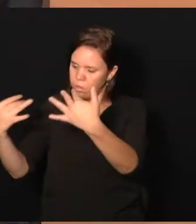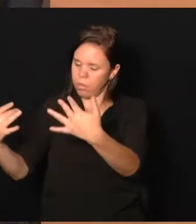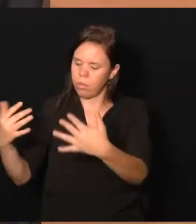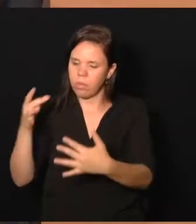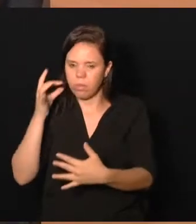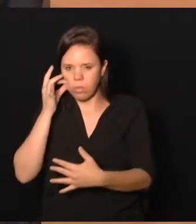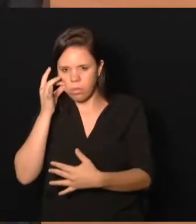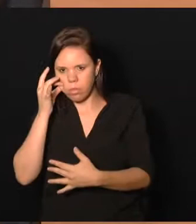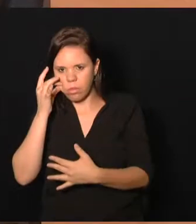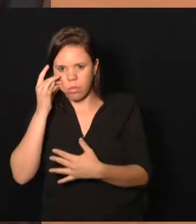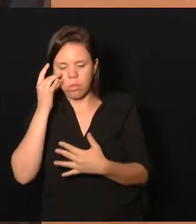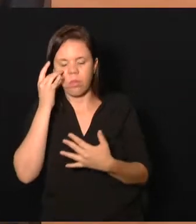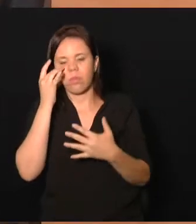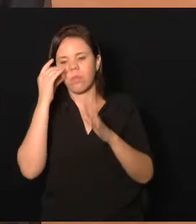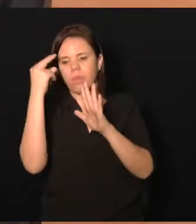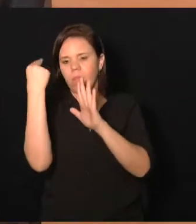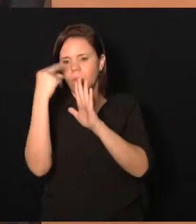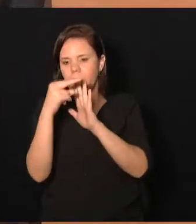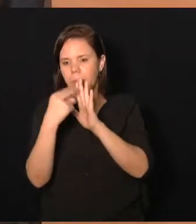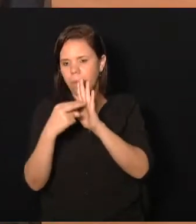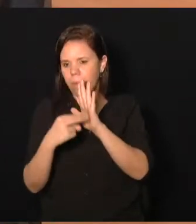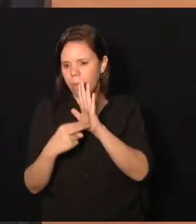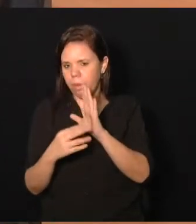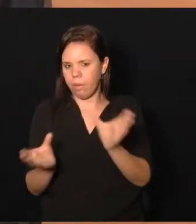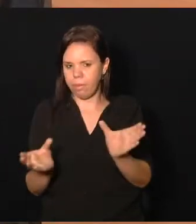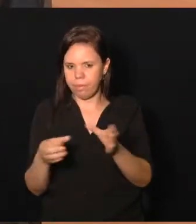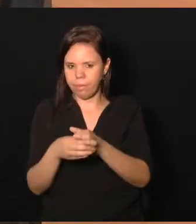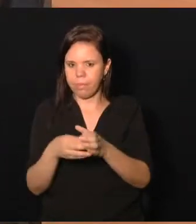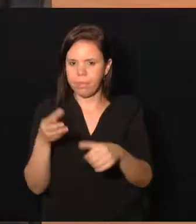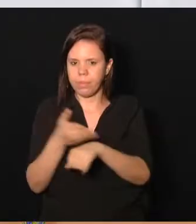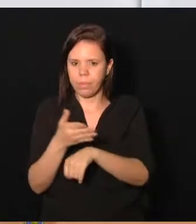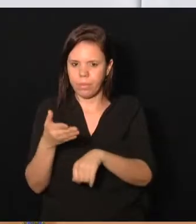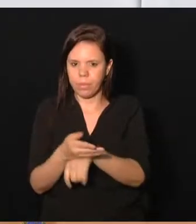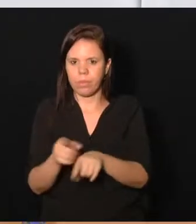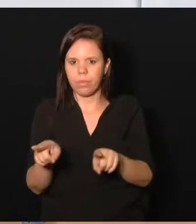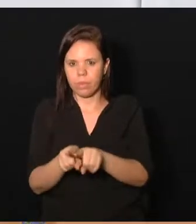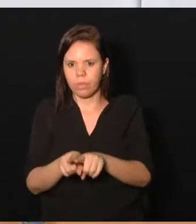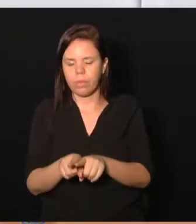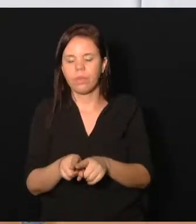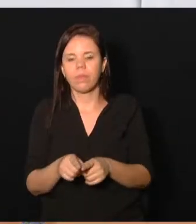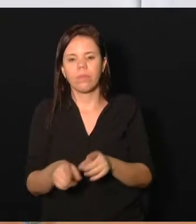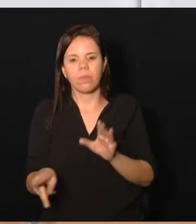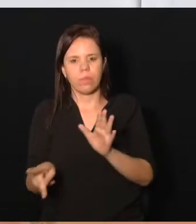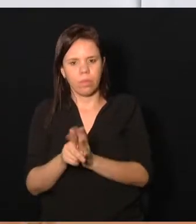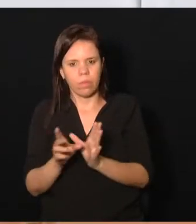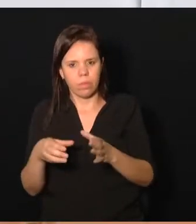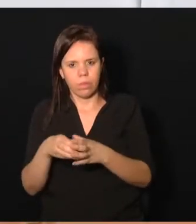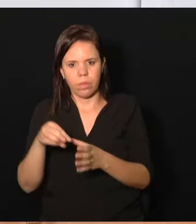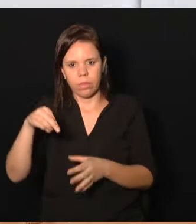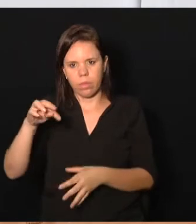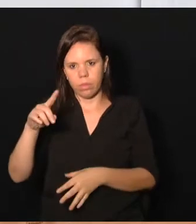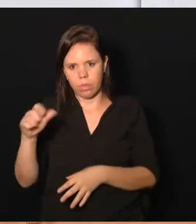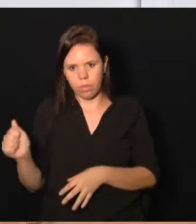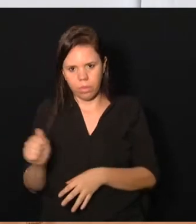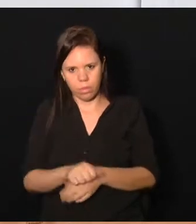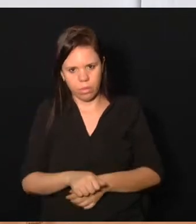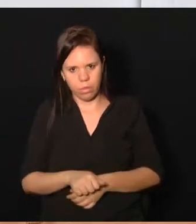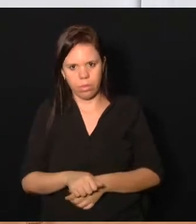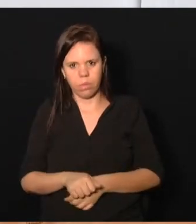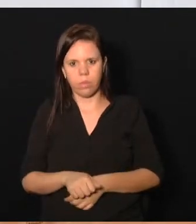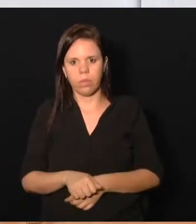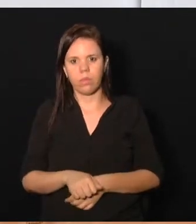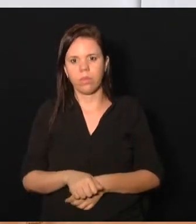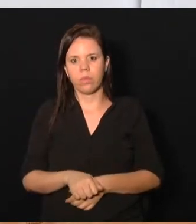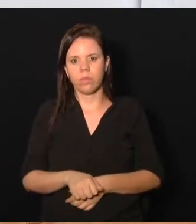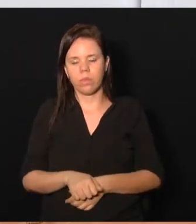Mendes, nosso conselheiro também, Benedito Saga, Marta Fontenelle, essa